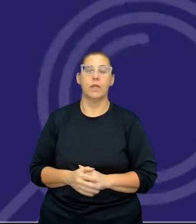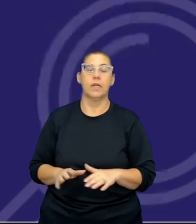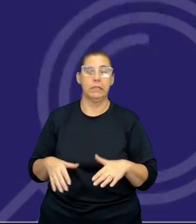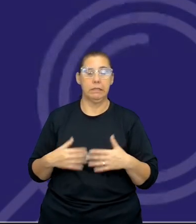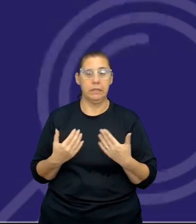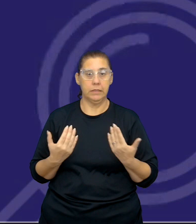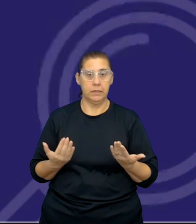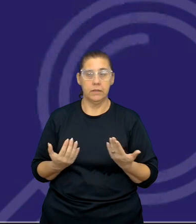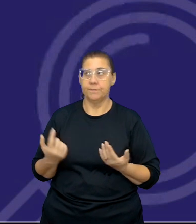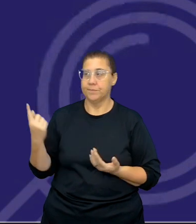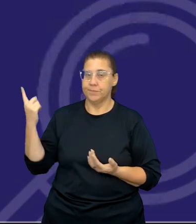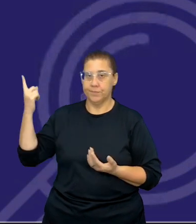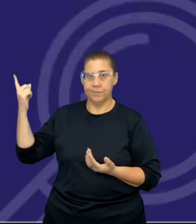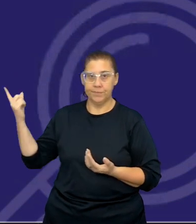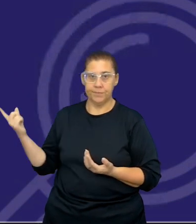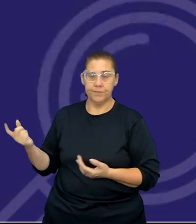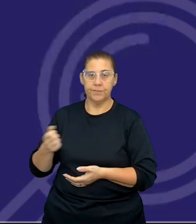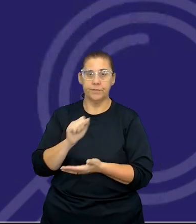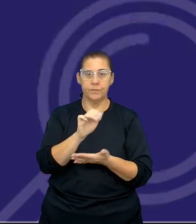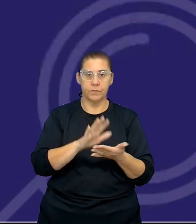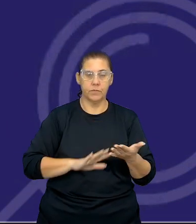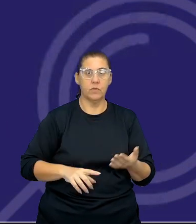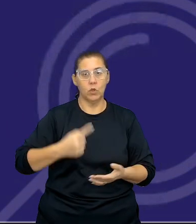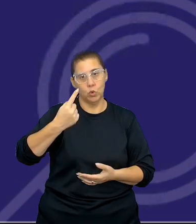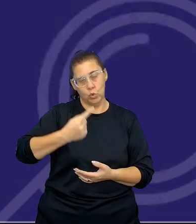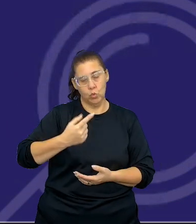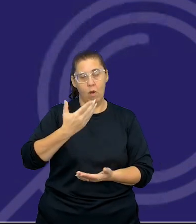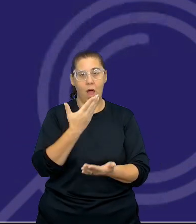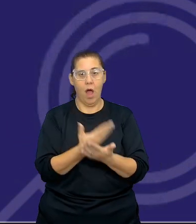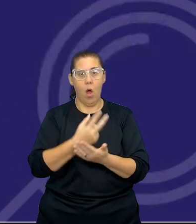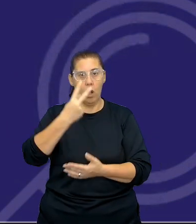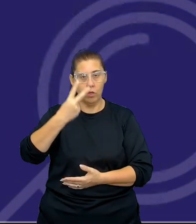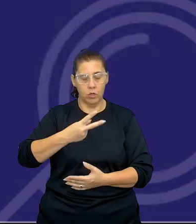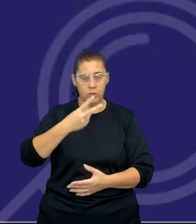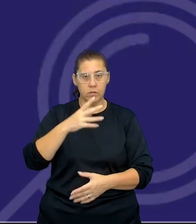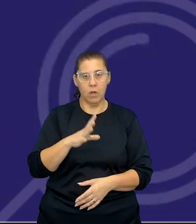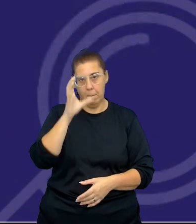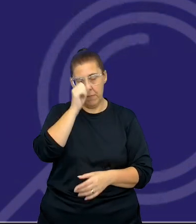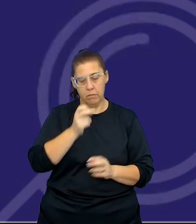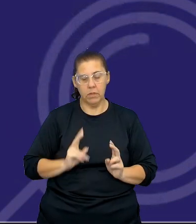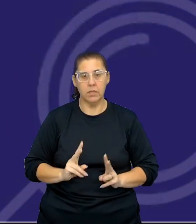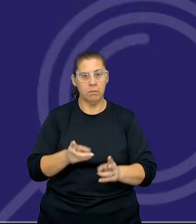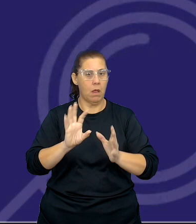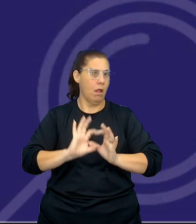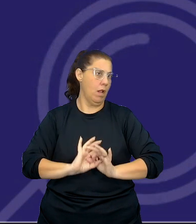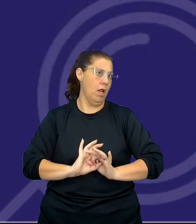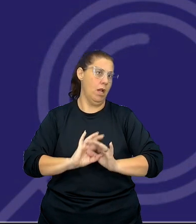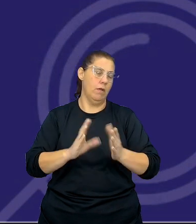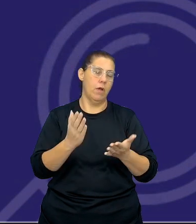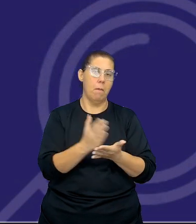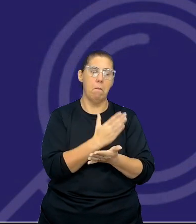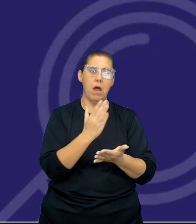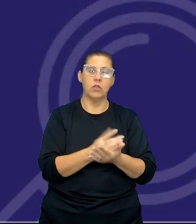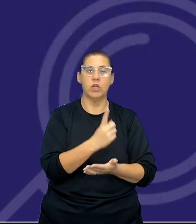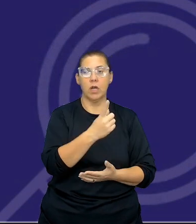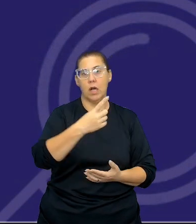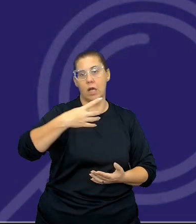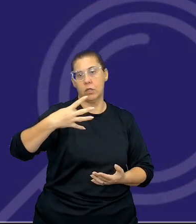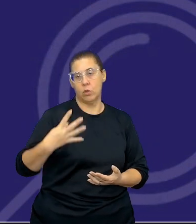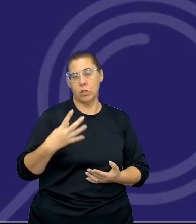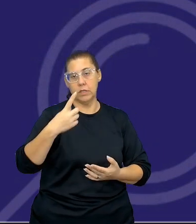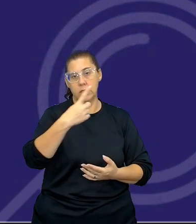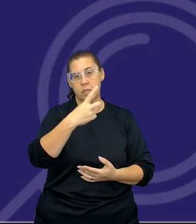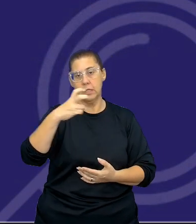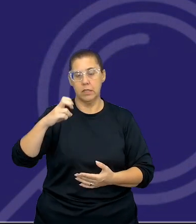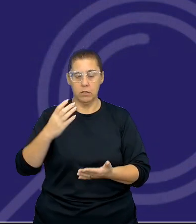essa é a atividade 1 da aula 2 do Aprender Sempre. Ela está disponível entre as páginas 14 e 15